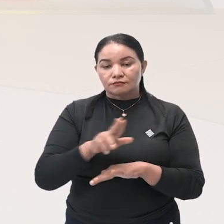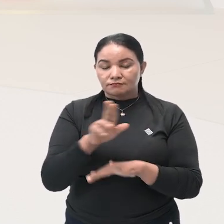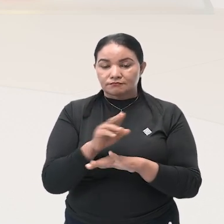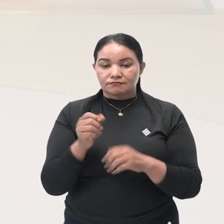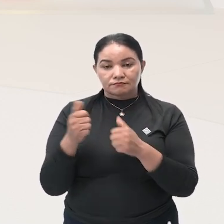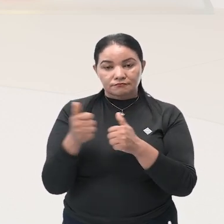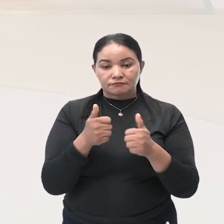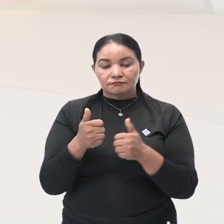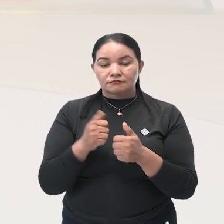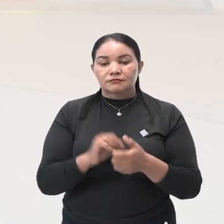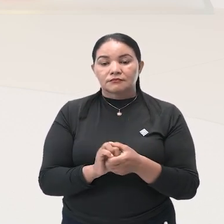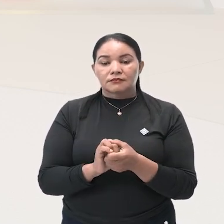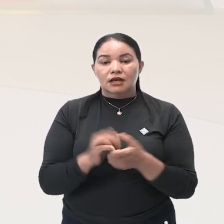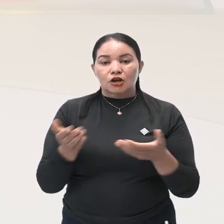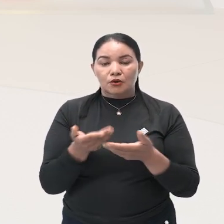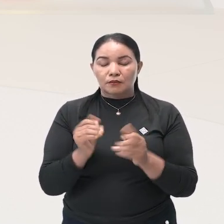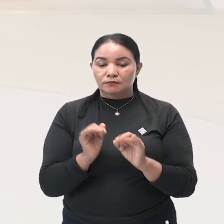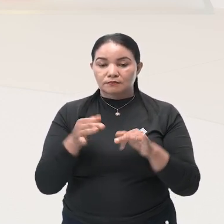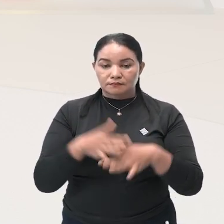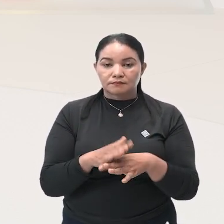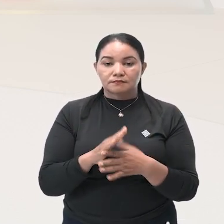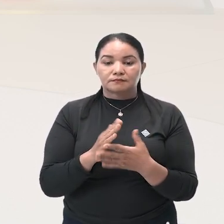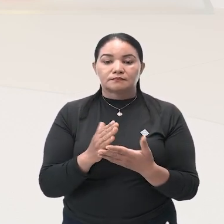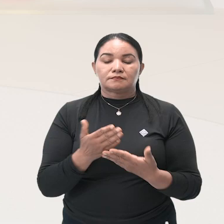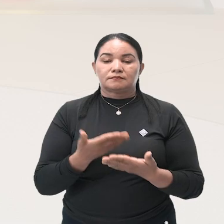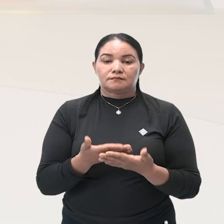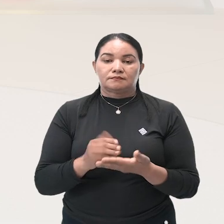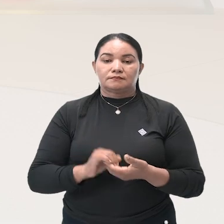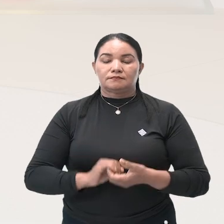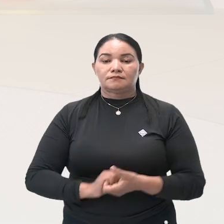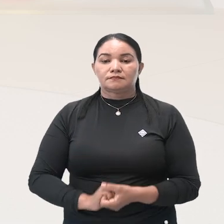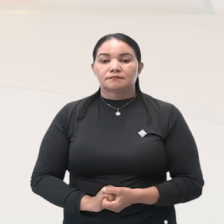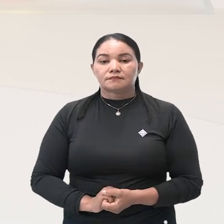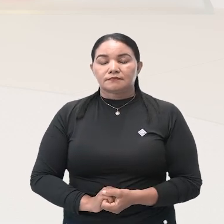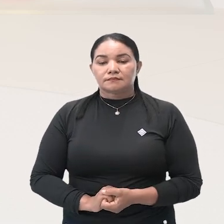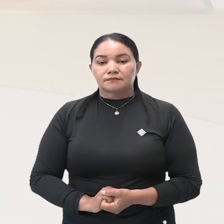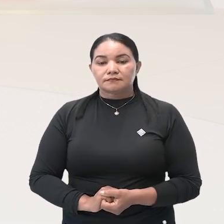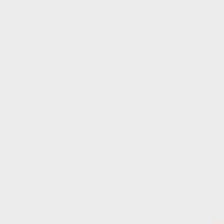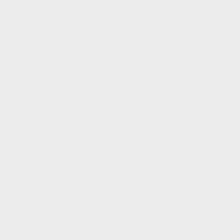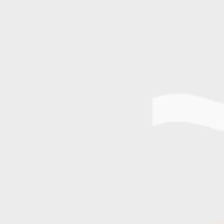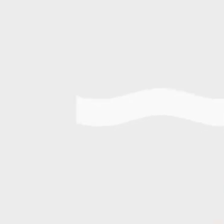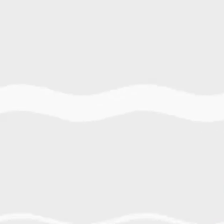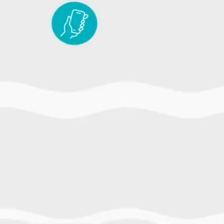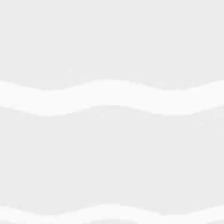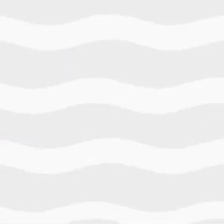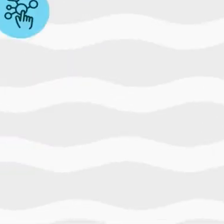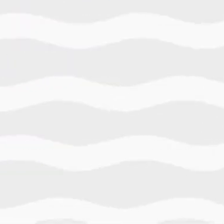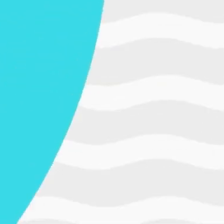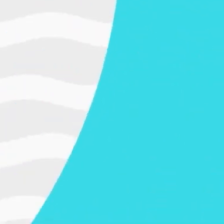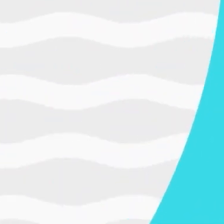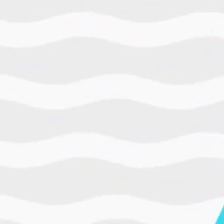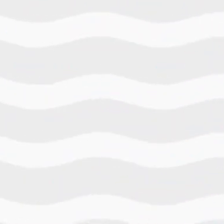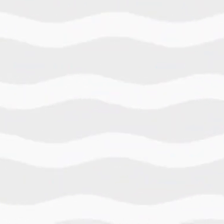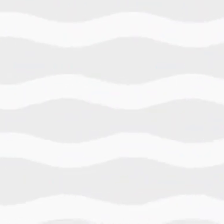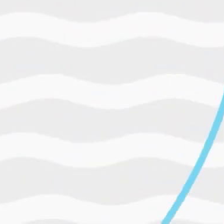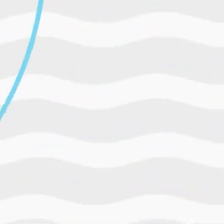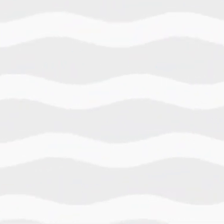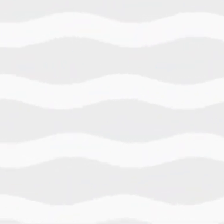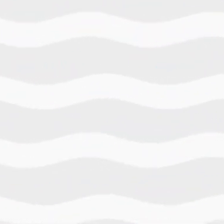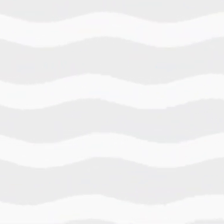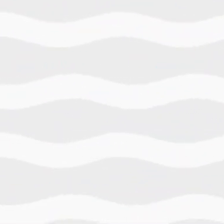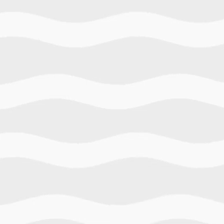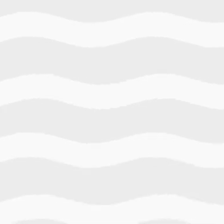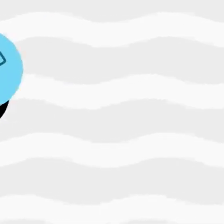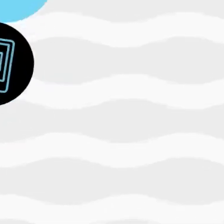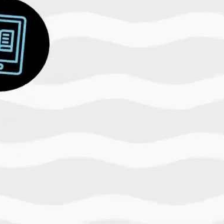espaço. Com isso, a gente encerra o conteúdo desta aula.